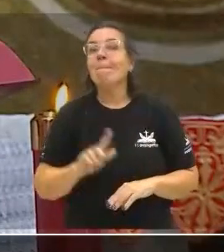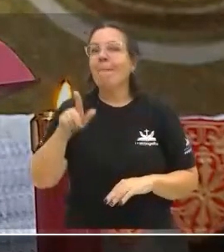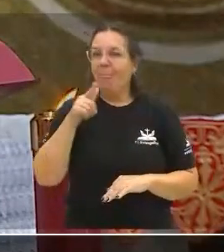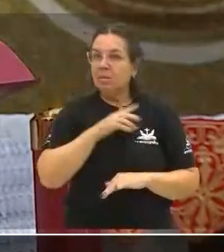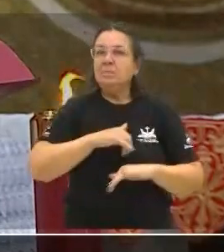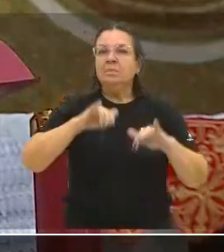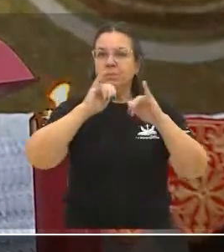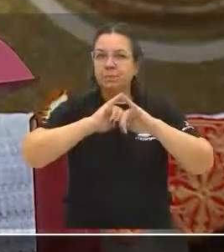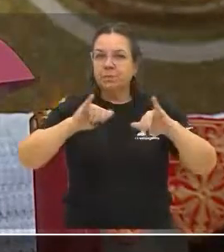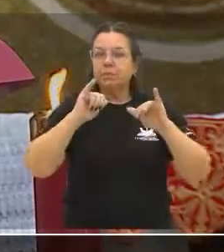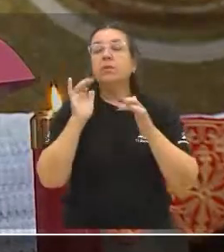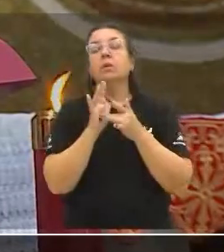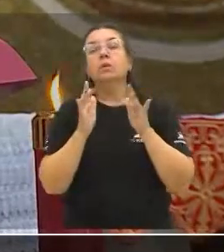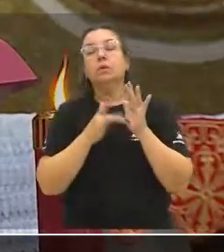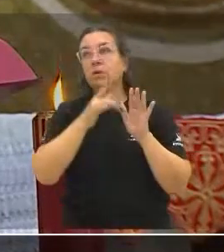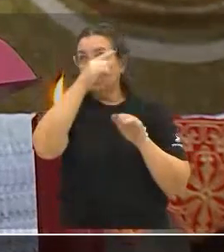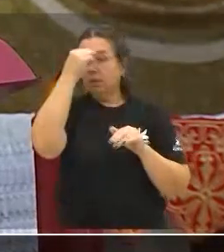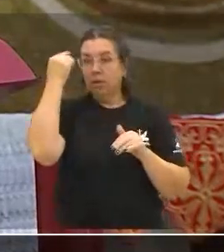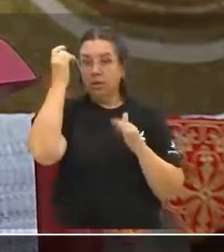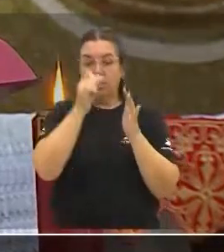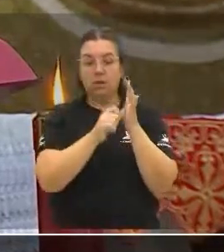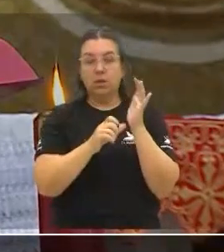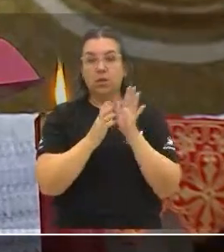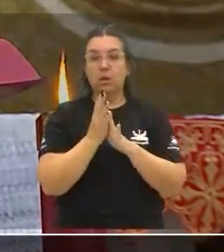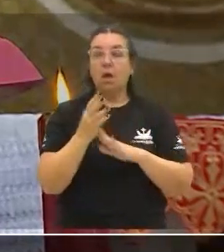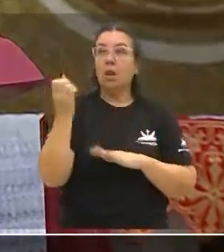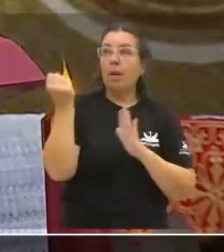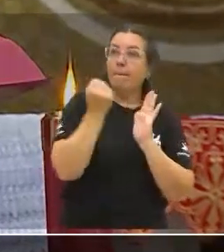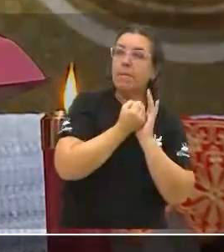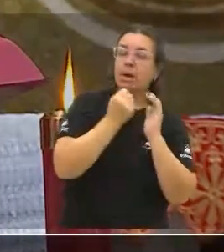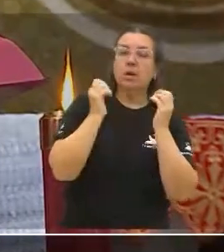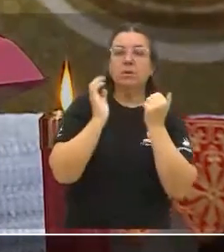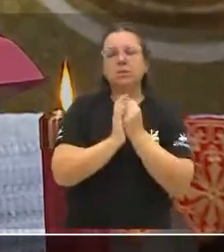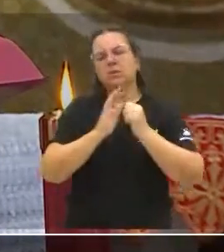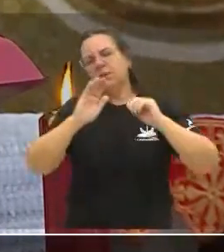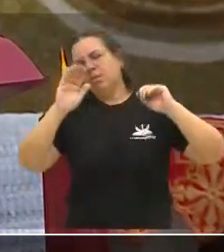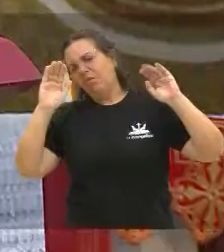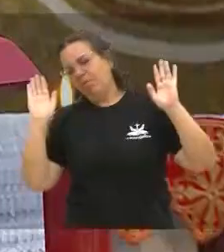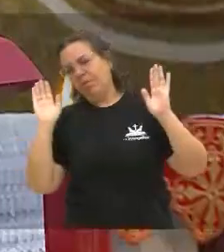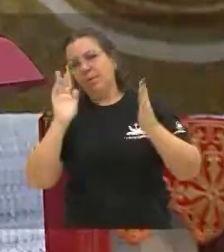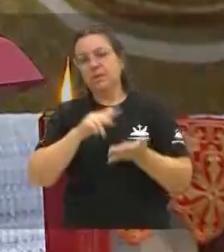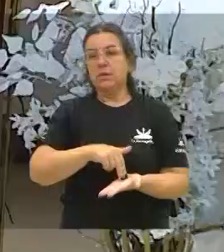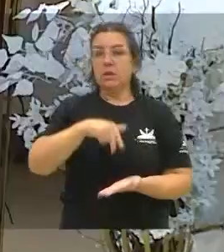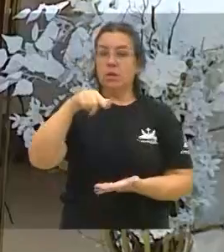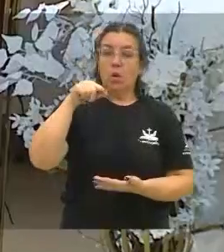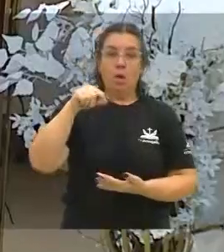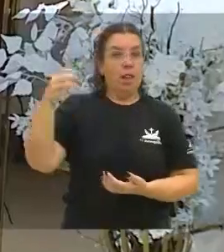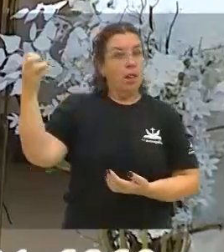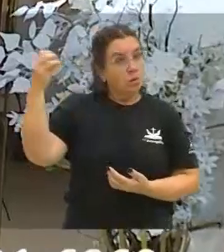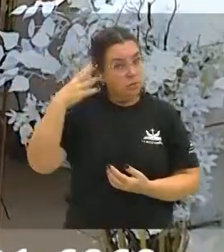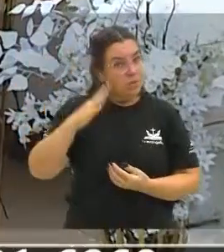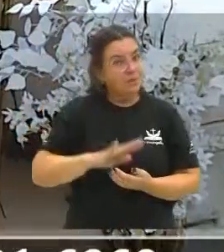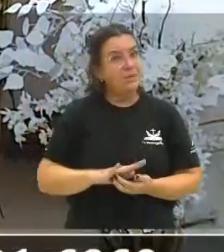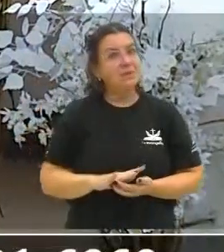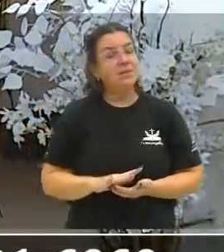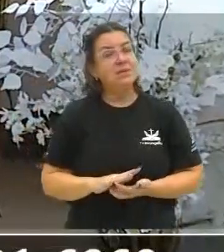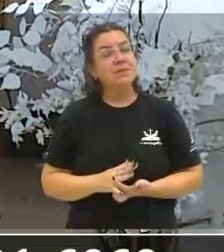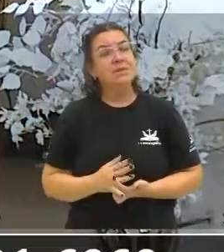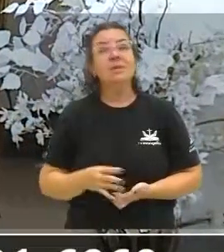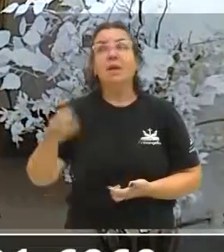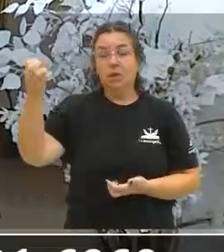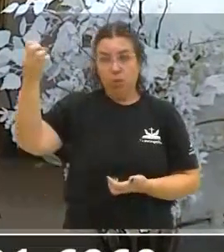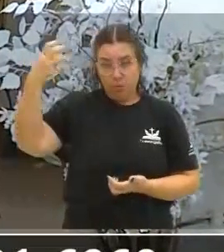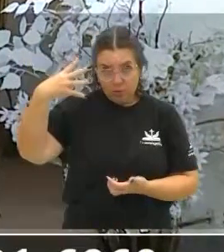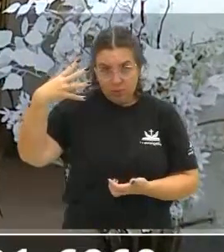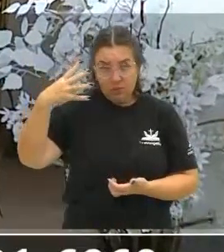Santas Chagas, na sua paixão, morte e ressurreição, esta é uma luz. É uma